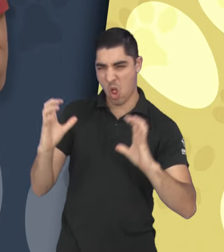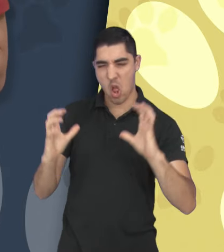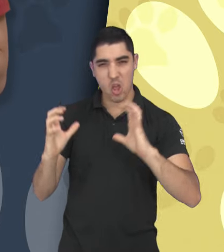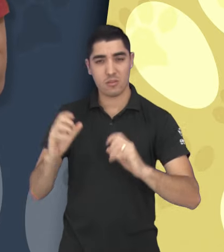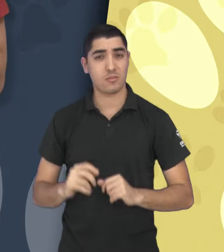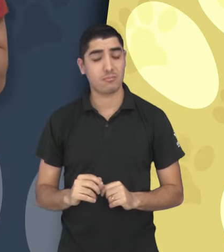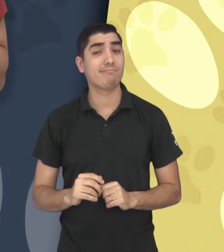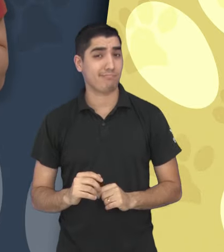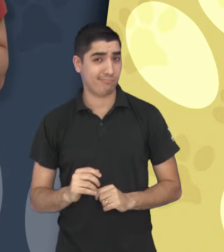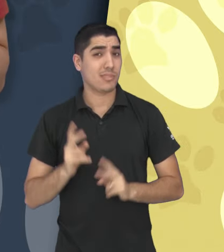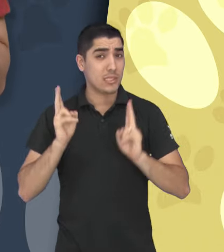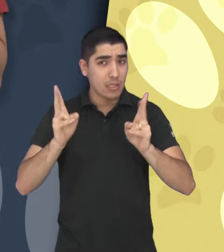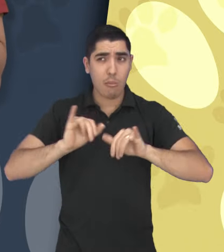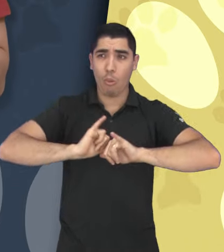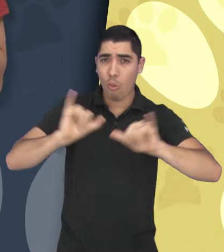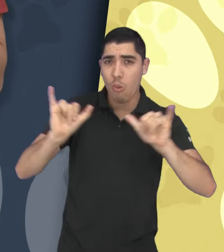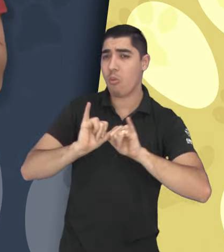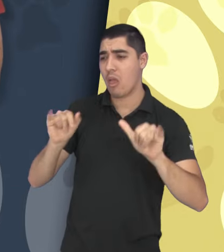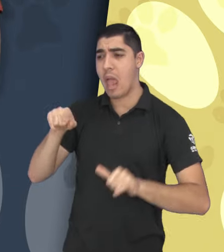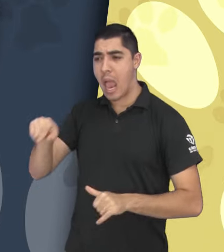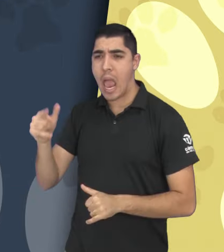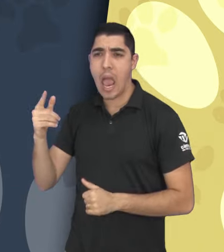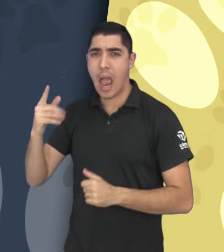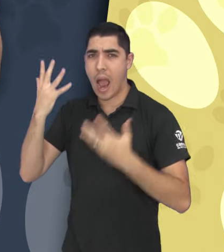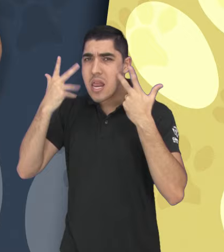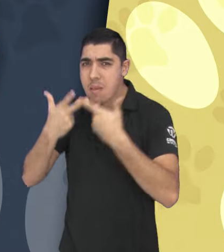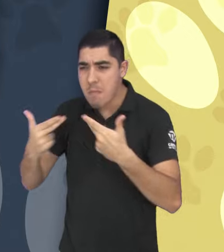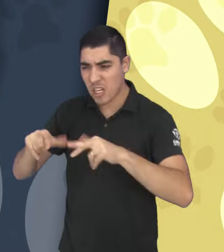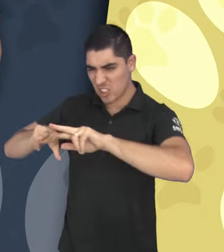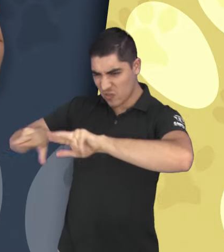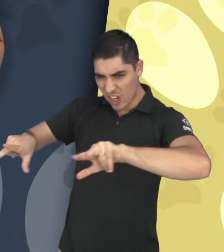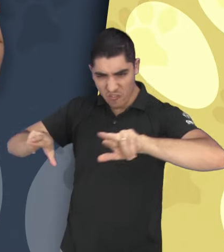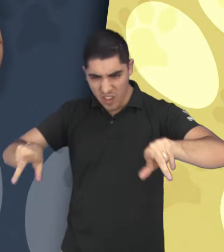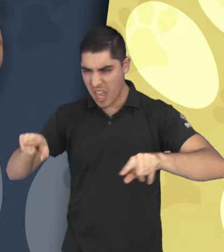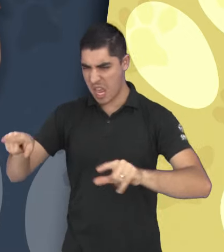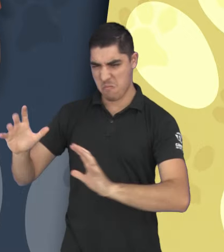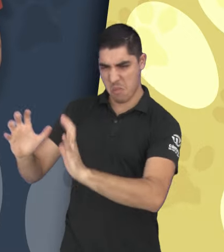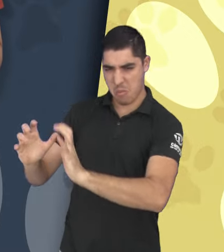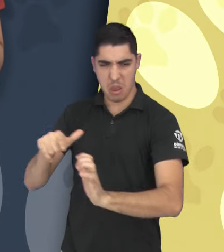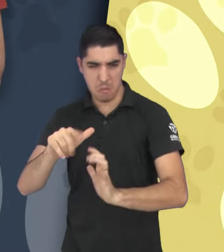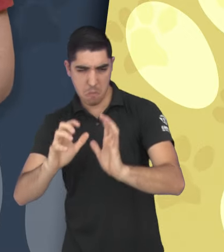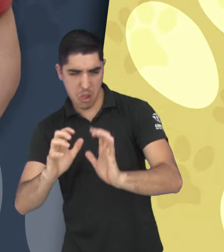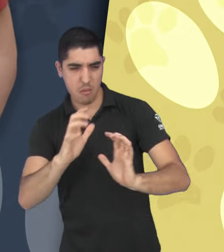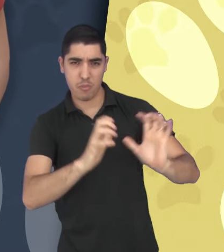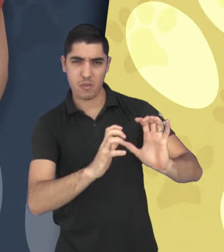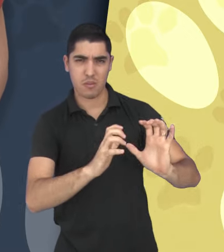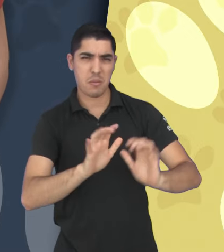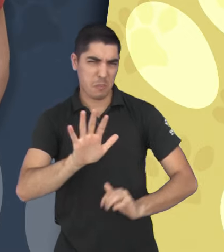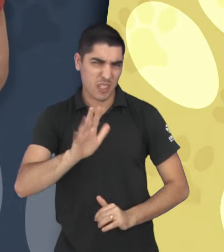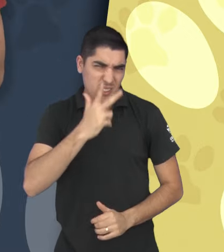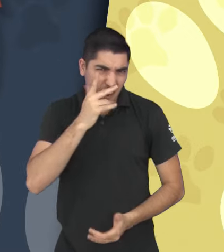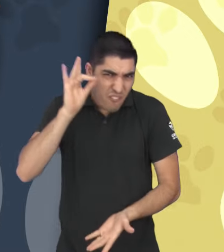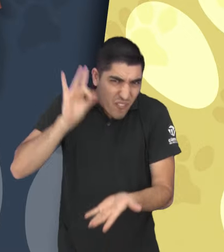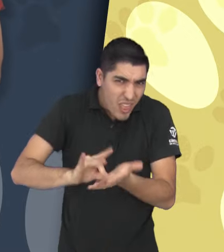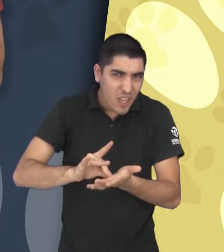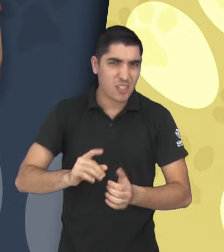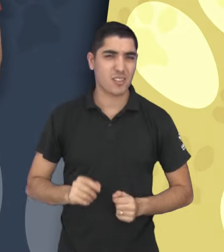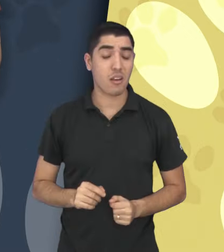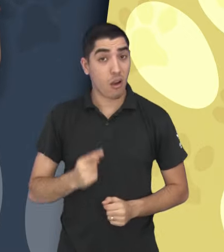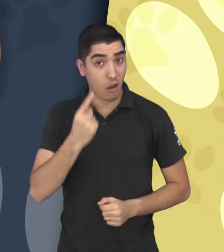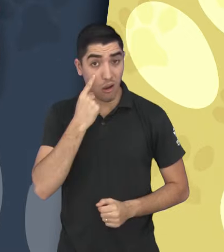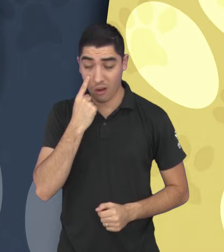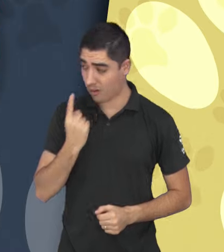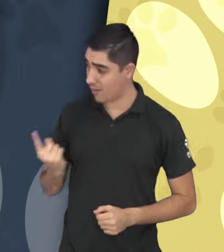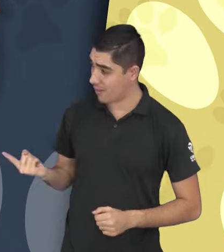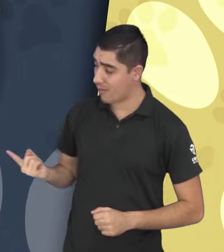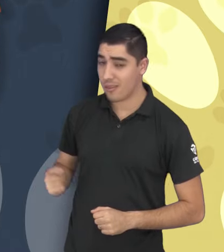generalizar que algumas espécies de animais simplesmente não se dão bem. Mas será que é assim mesmo? Estes dois